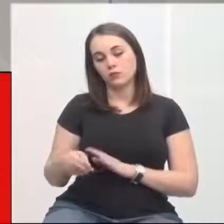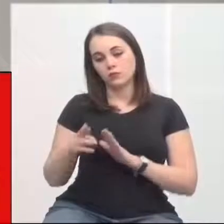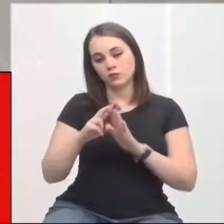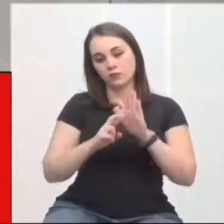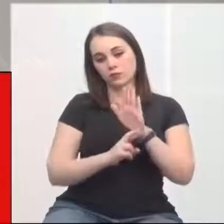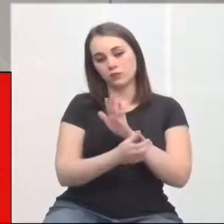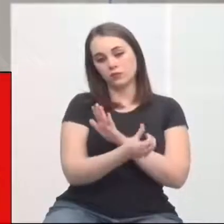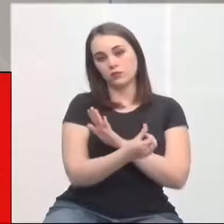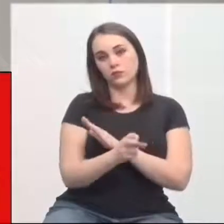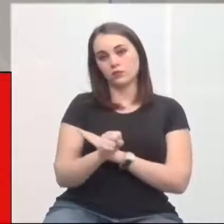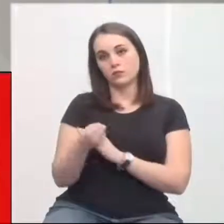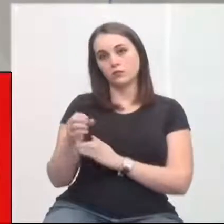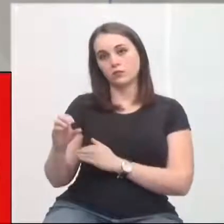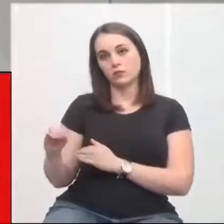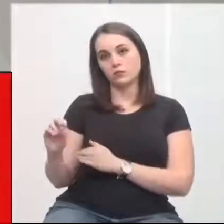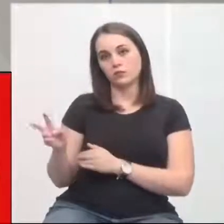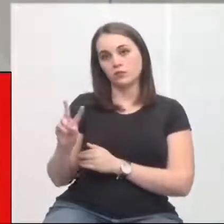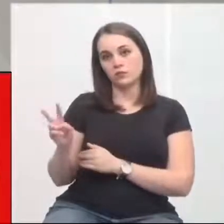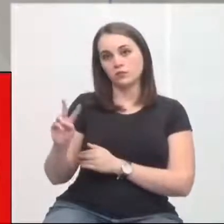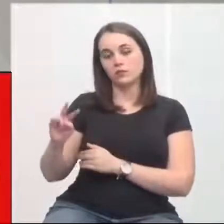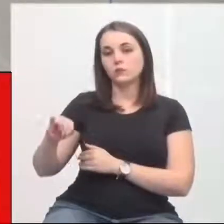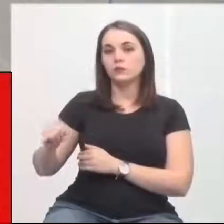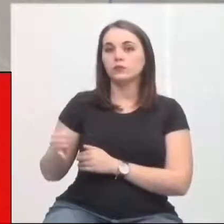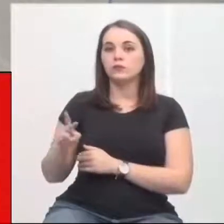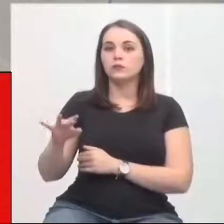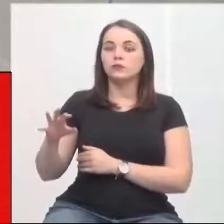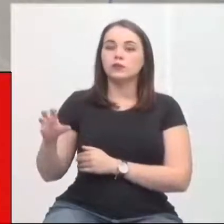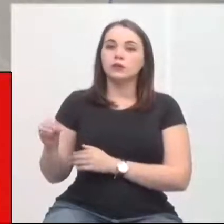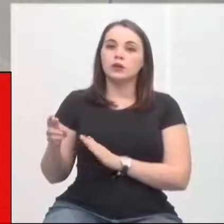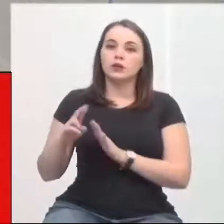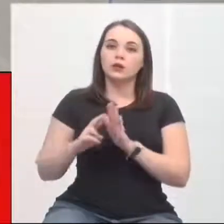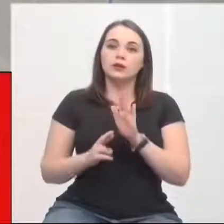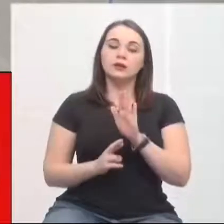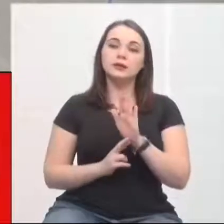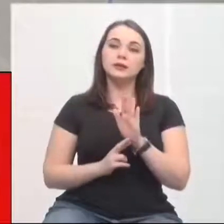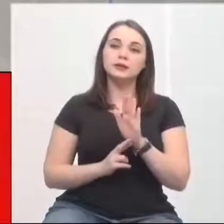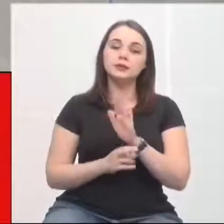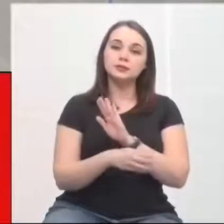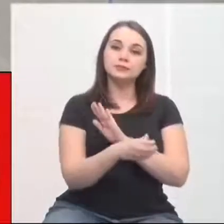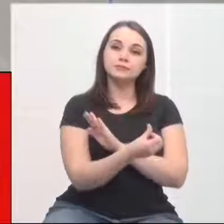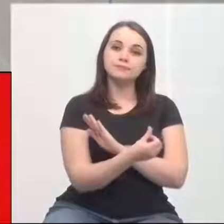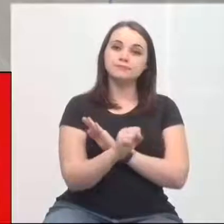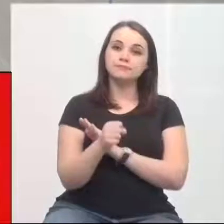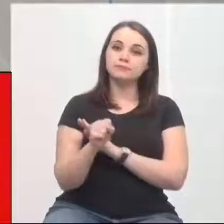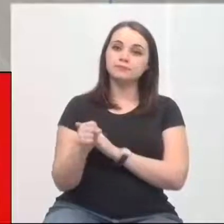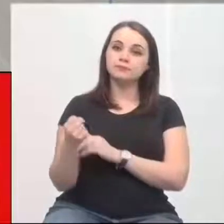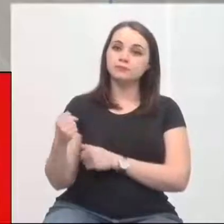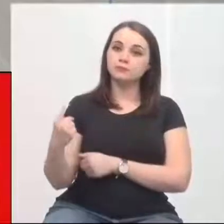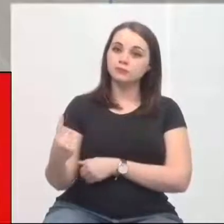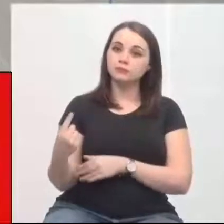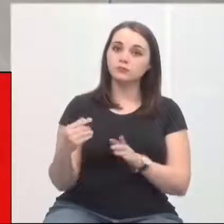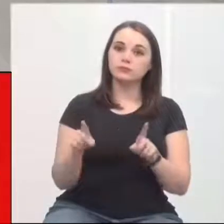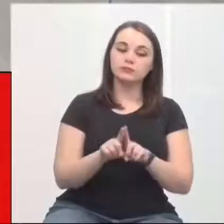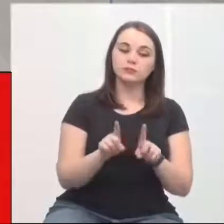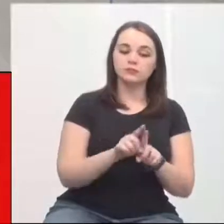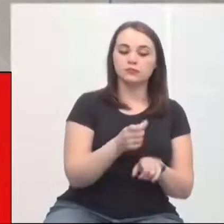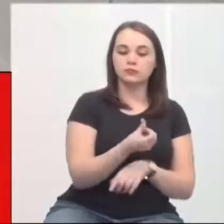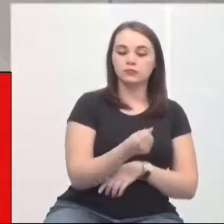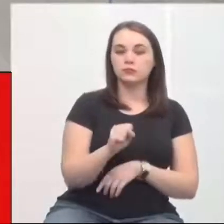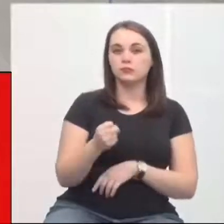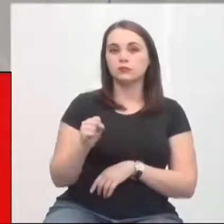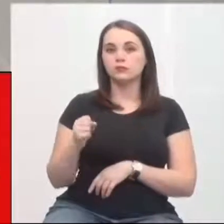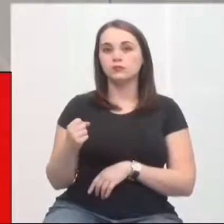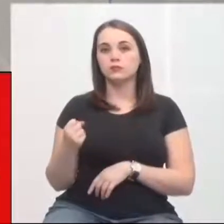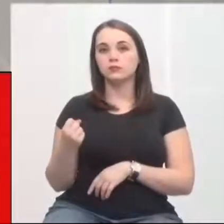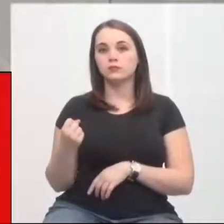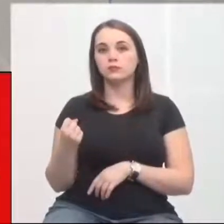Requerimento 680, de autoria do vereador Júlio Kaminski. Requerimentos 681 e 682/2021,